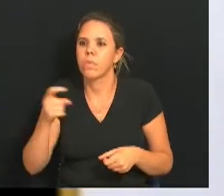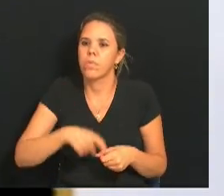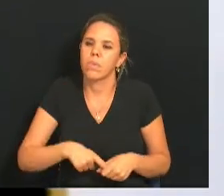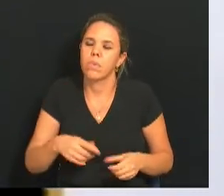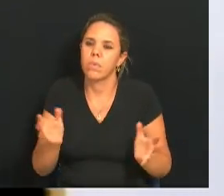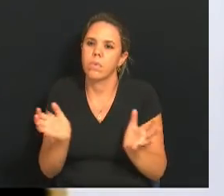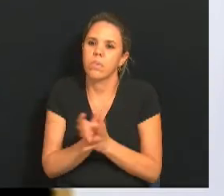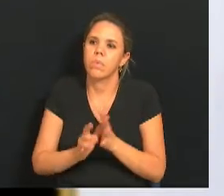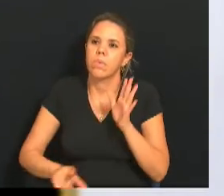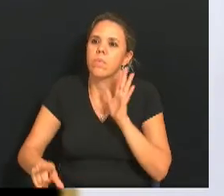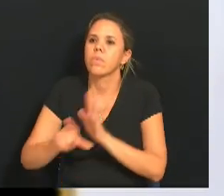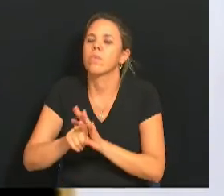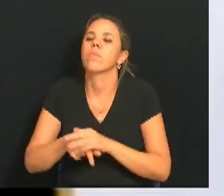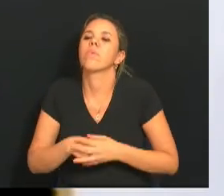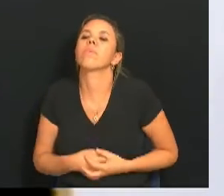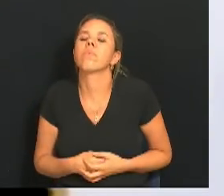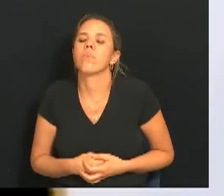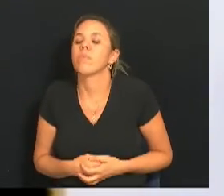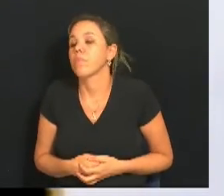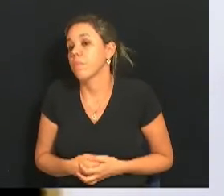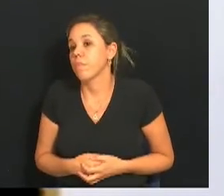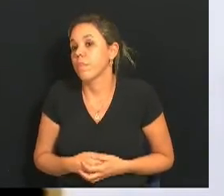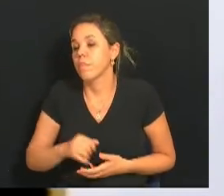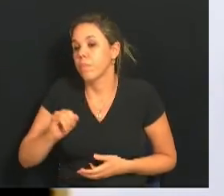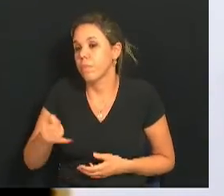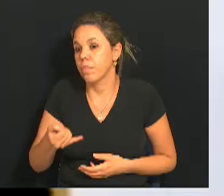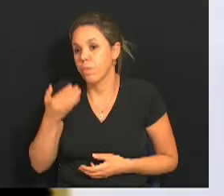de Legalidade apreciar.